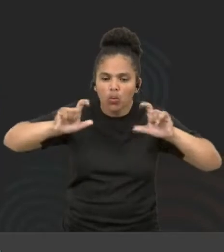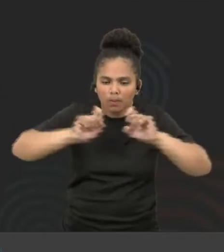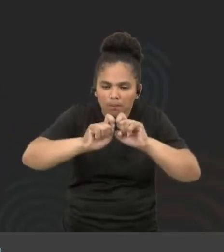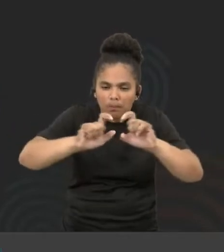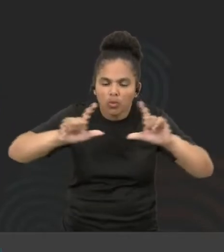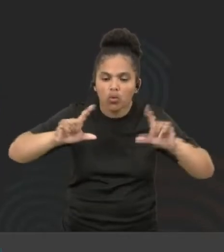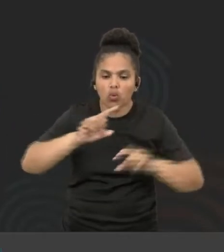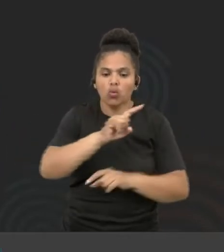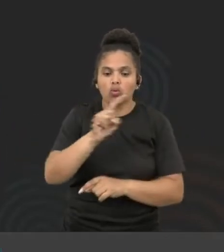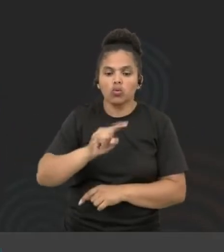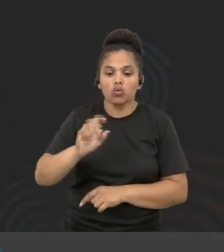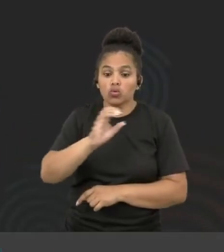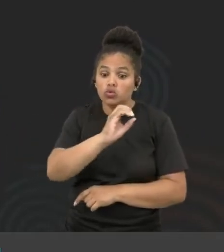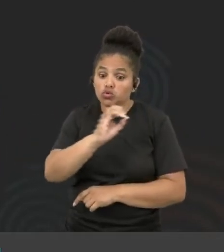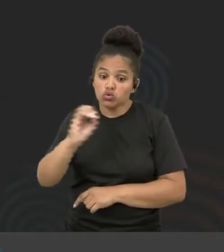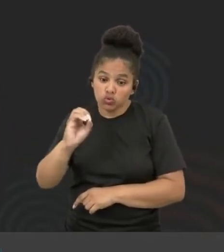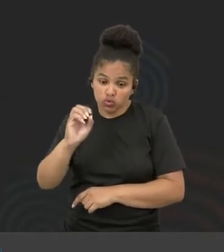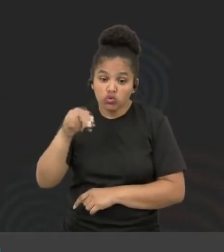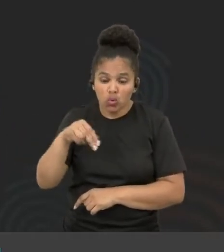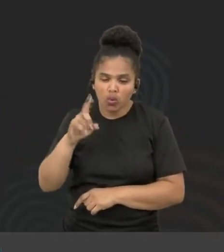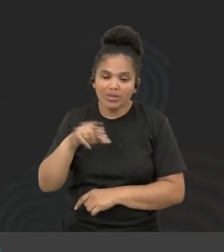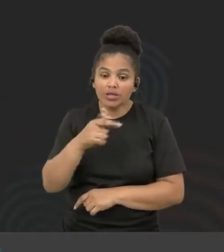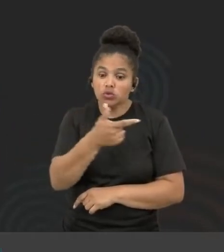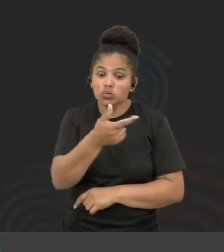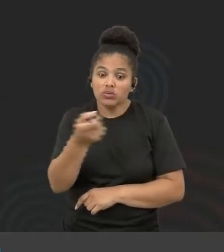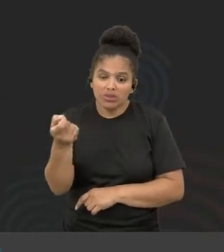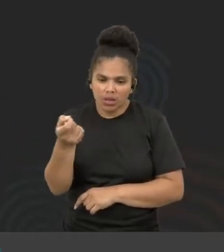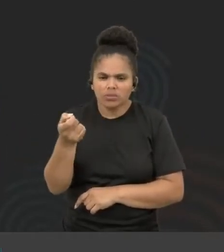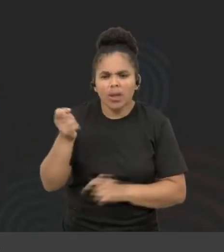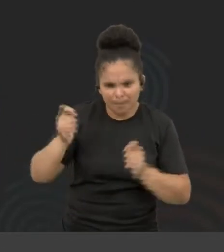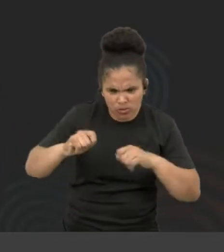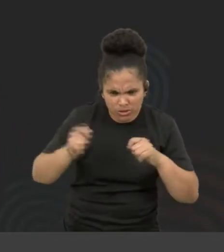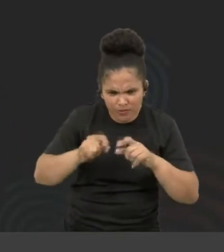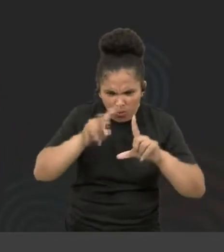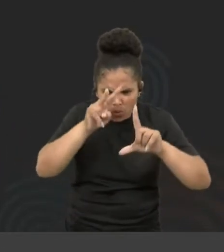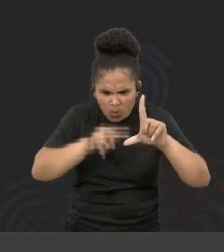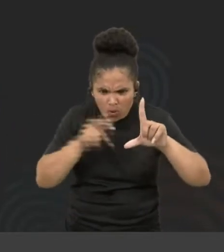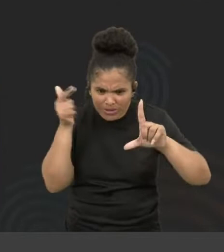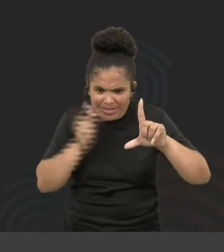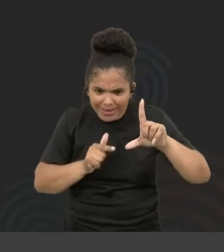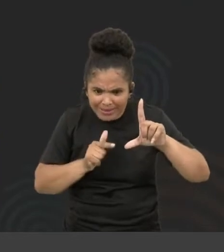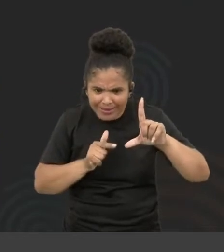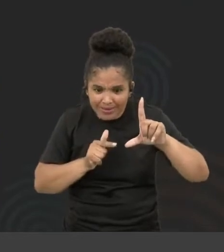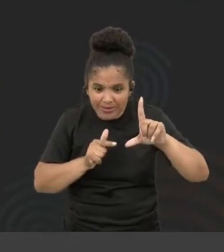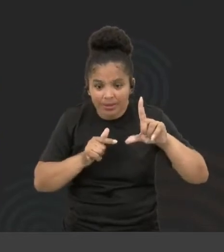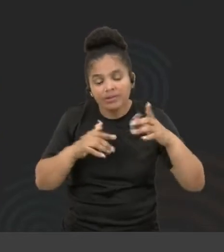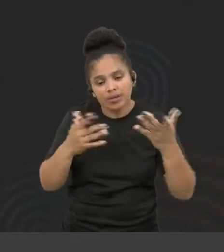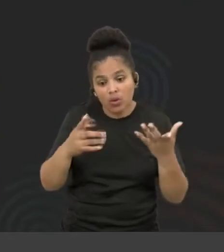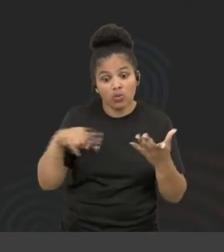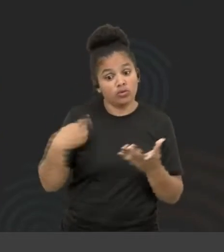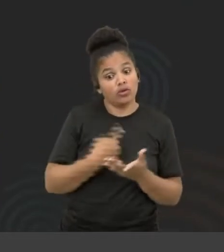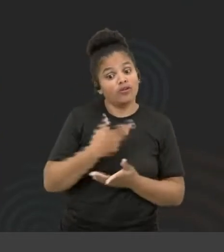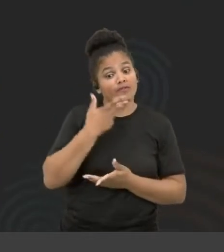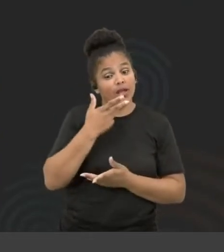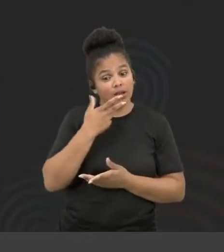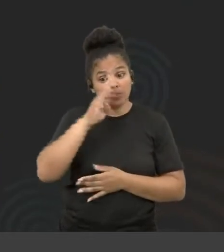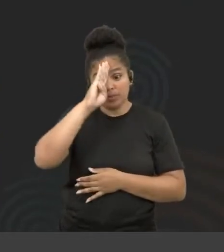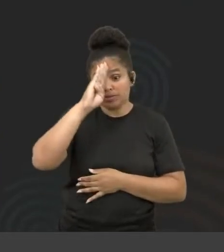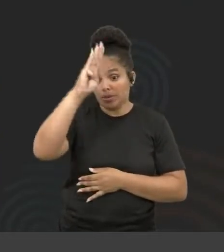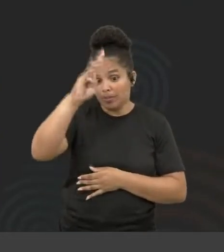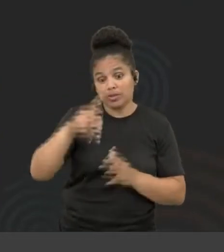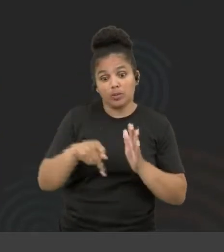em 200%, se você ainda consegue ler o conteúdo, se ela se adapta ao seu conteúdo. Claro que aqui a gente está falando principalmente de